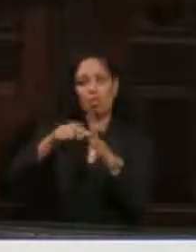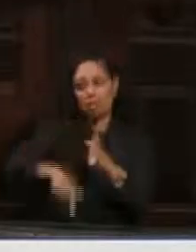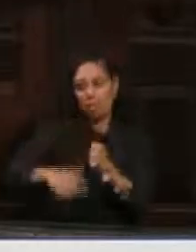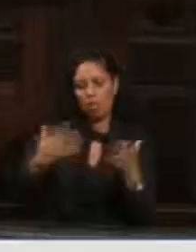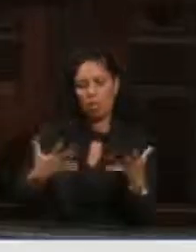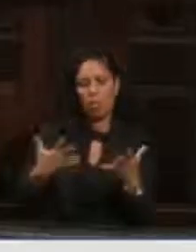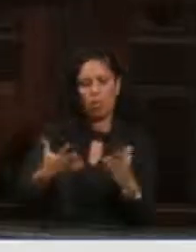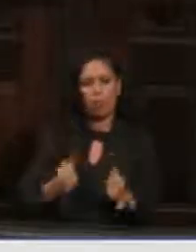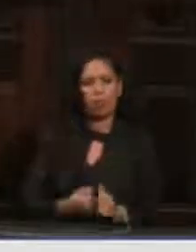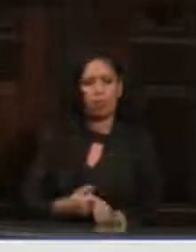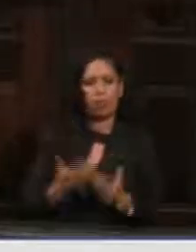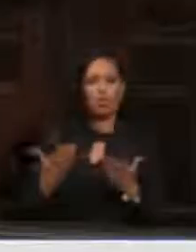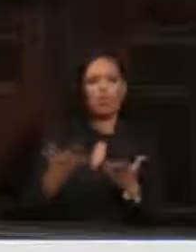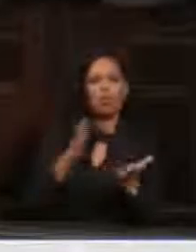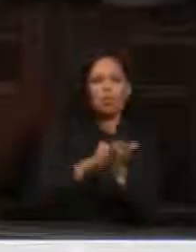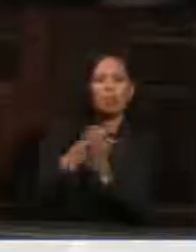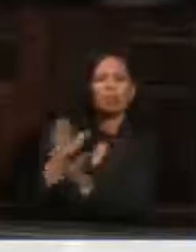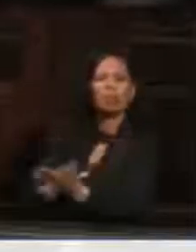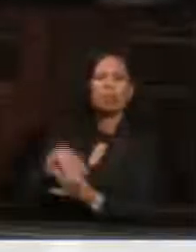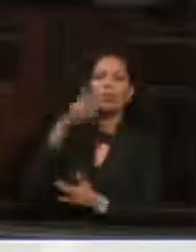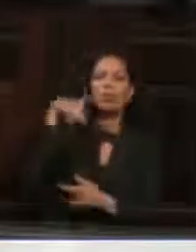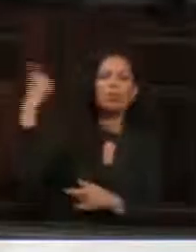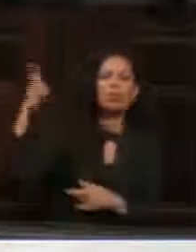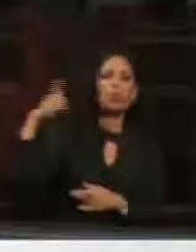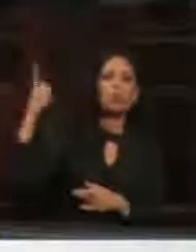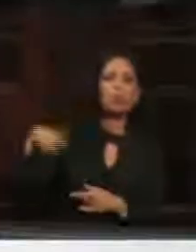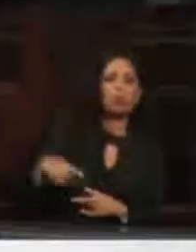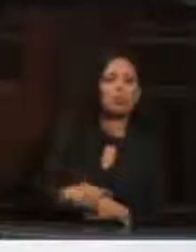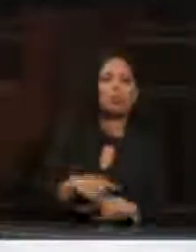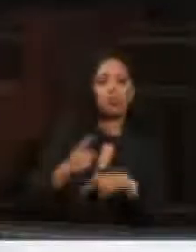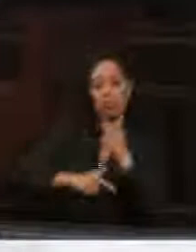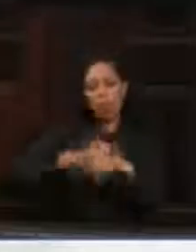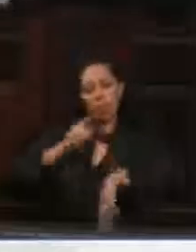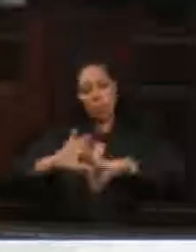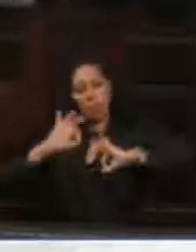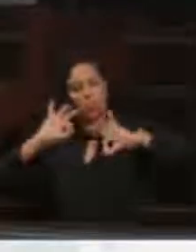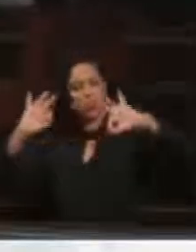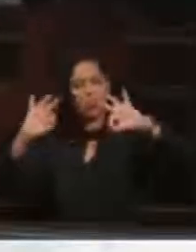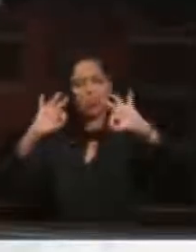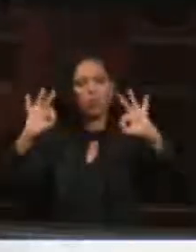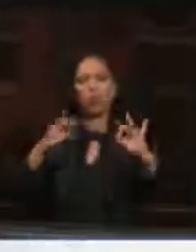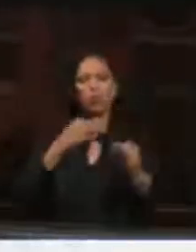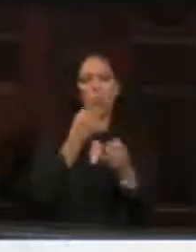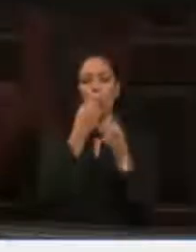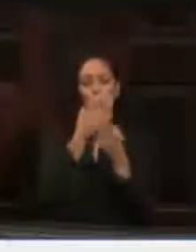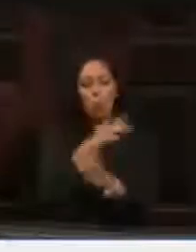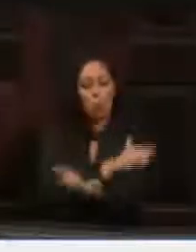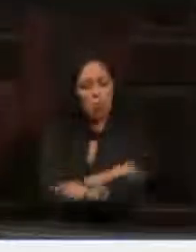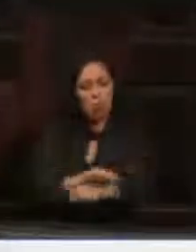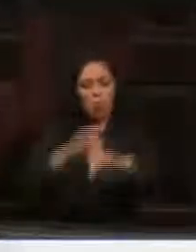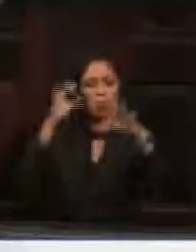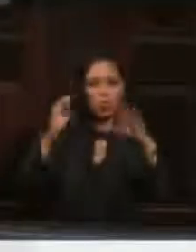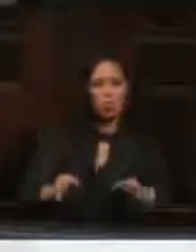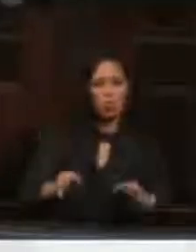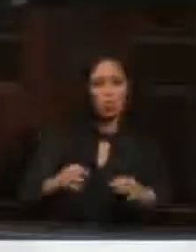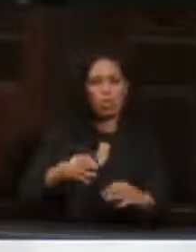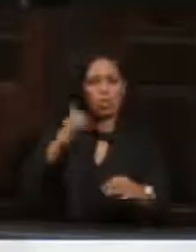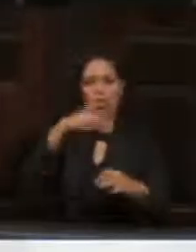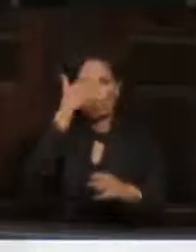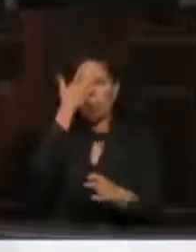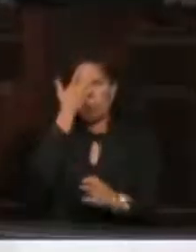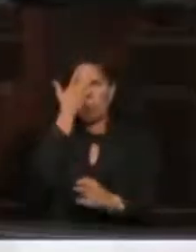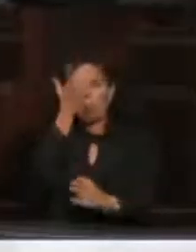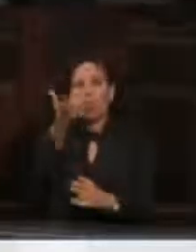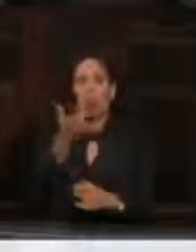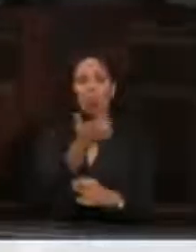quero primeiramente parabenizar Vossa Excelência pelo projeto maravilhoso, humano. Volto a falar que é um projeto humano, ao